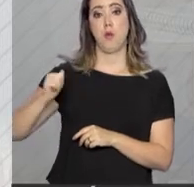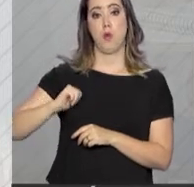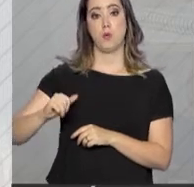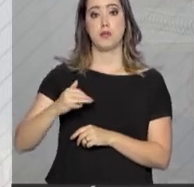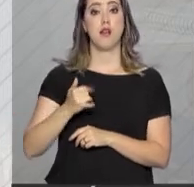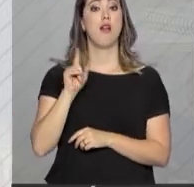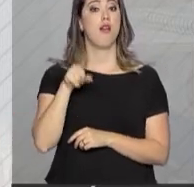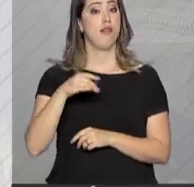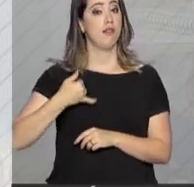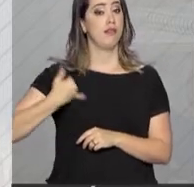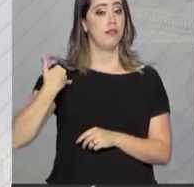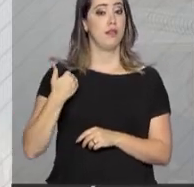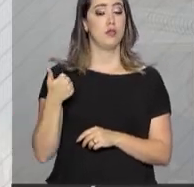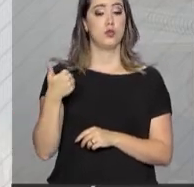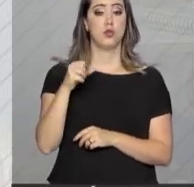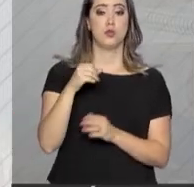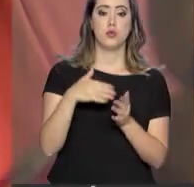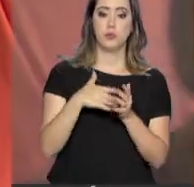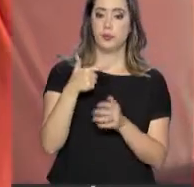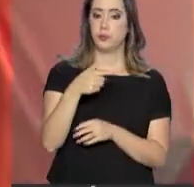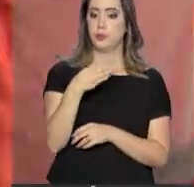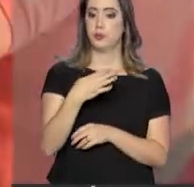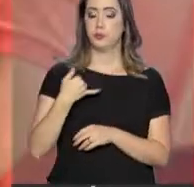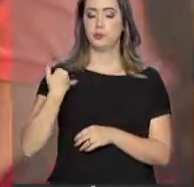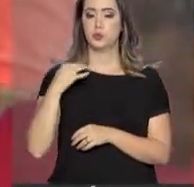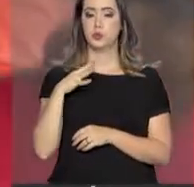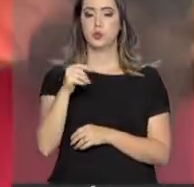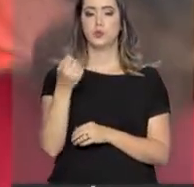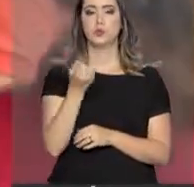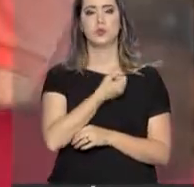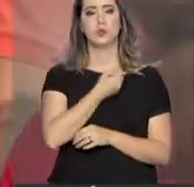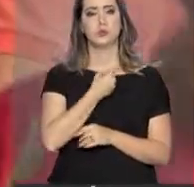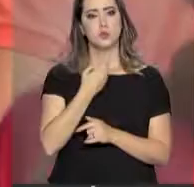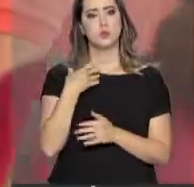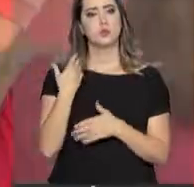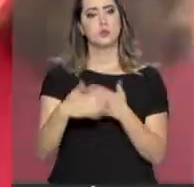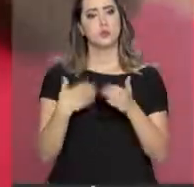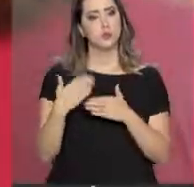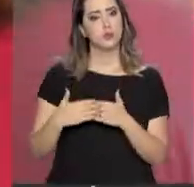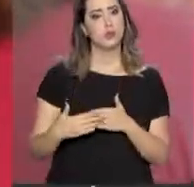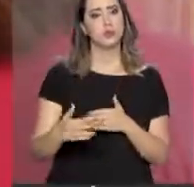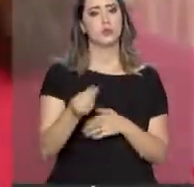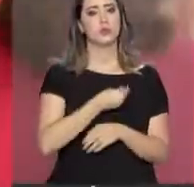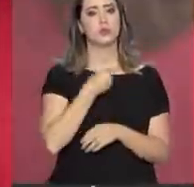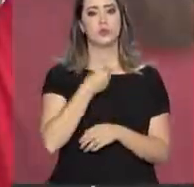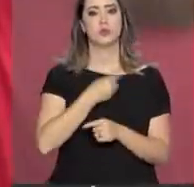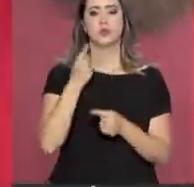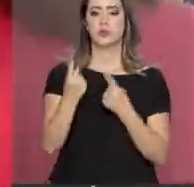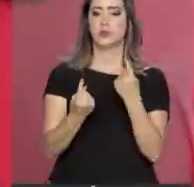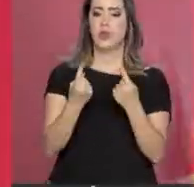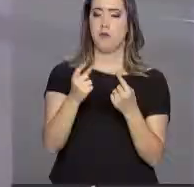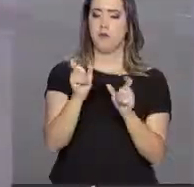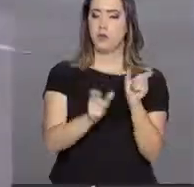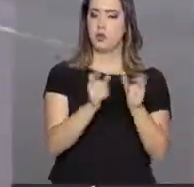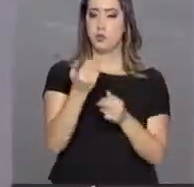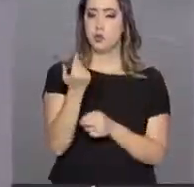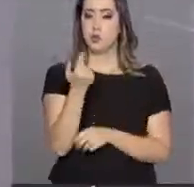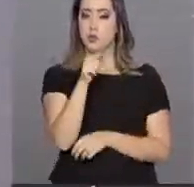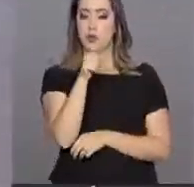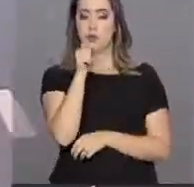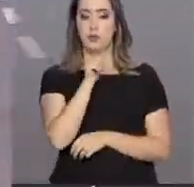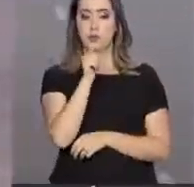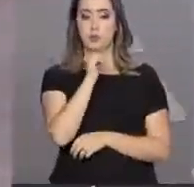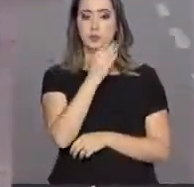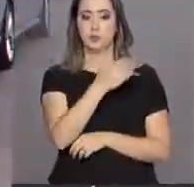18 e 24 anos e todos esses dados ganham materialidade na vida de pessoas como katharine uma das